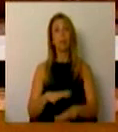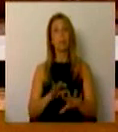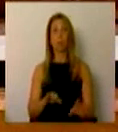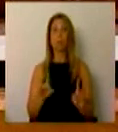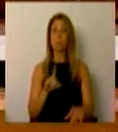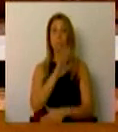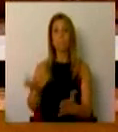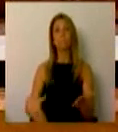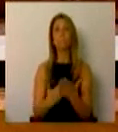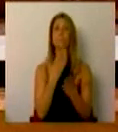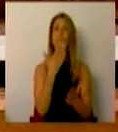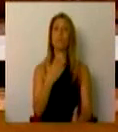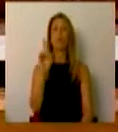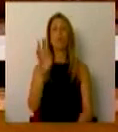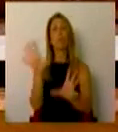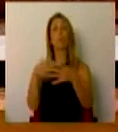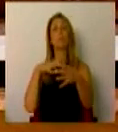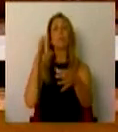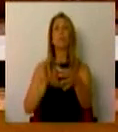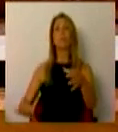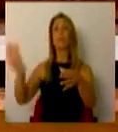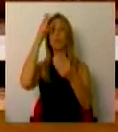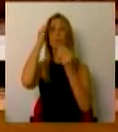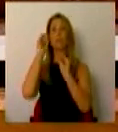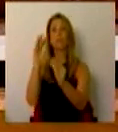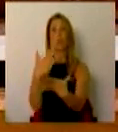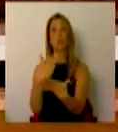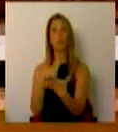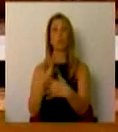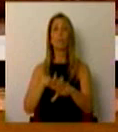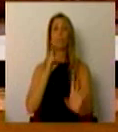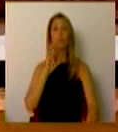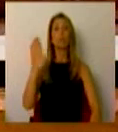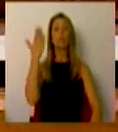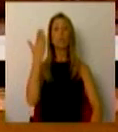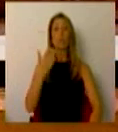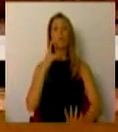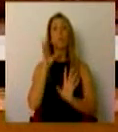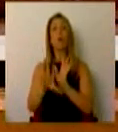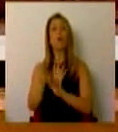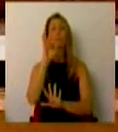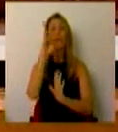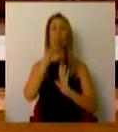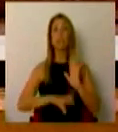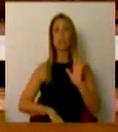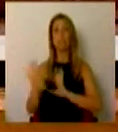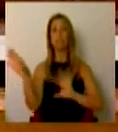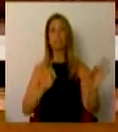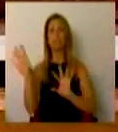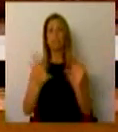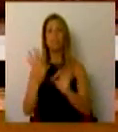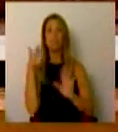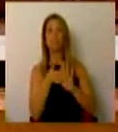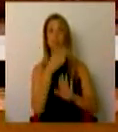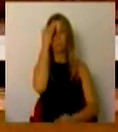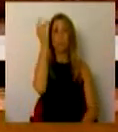propusemos solicitar ao Conselho Nacional de Educação um estudo sobre as principais opções para um regime de seleção e recrutamento do pessoal docente